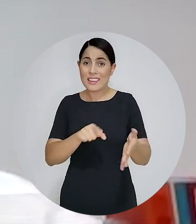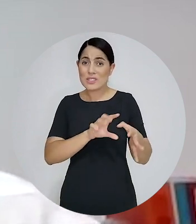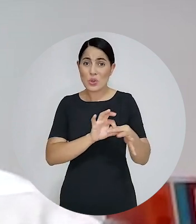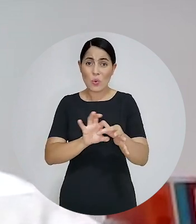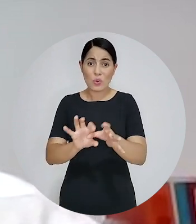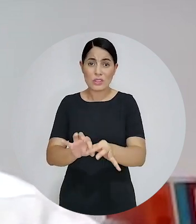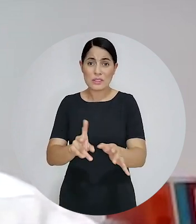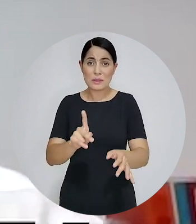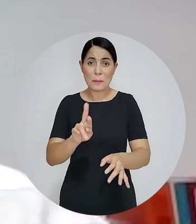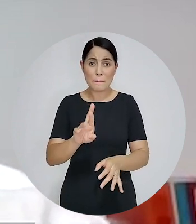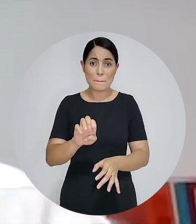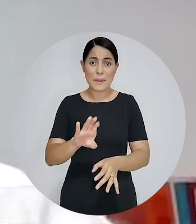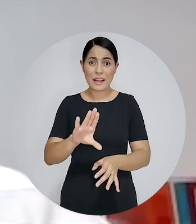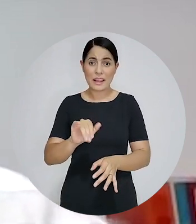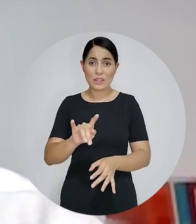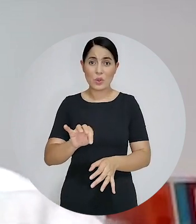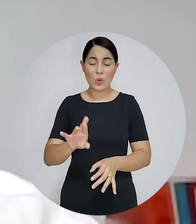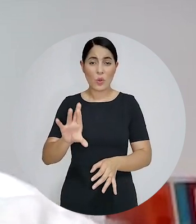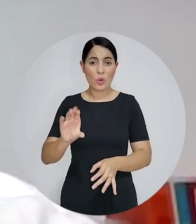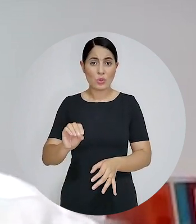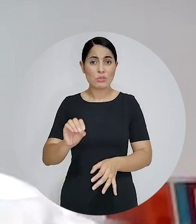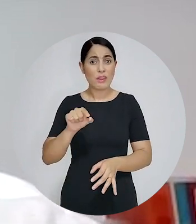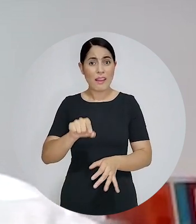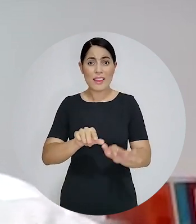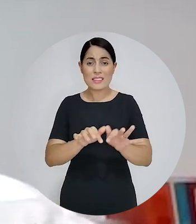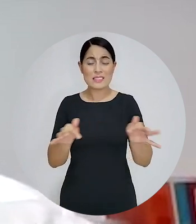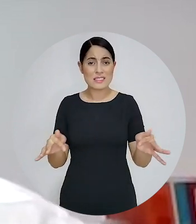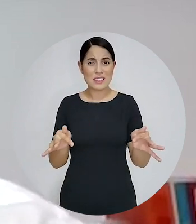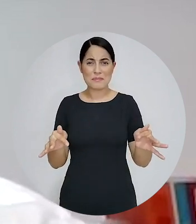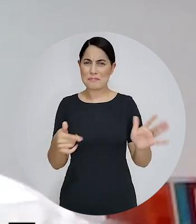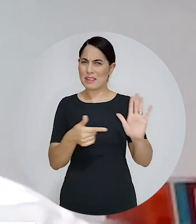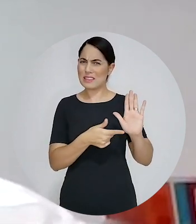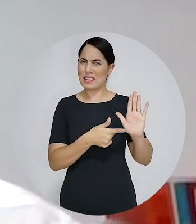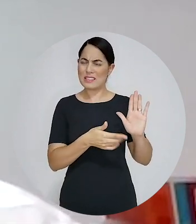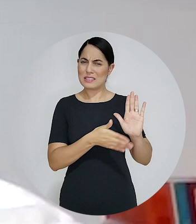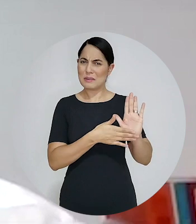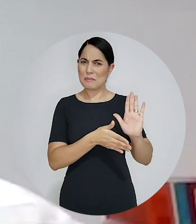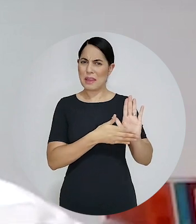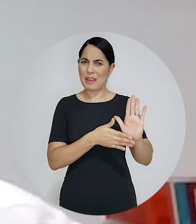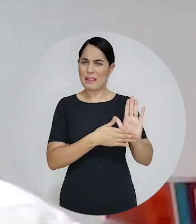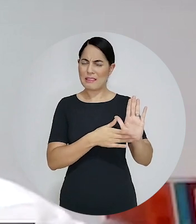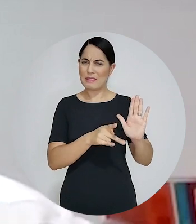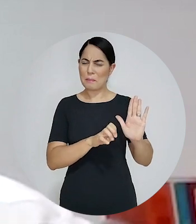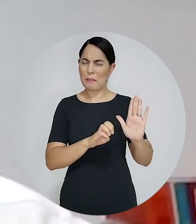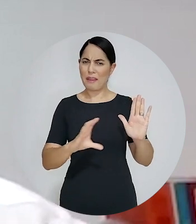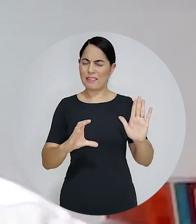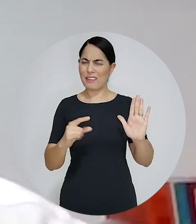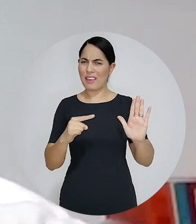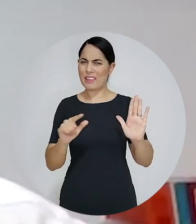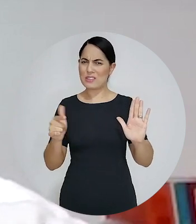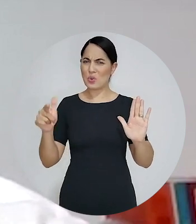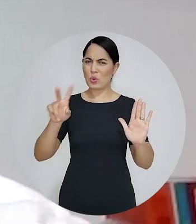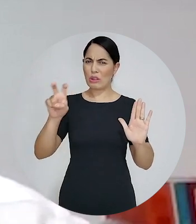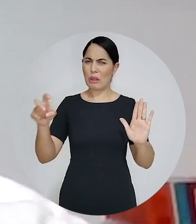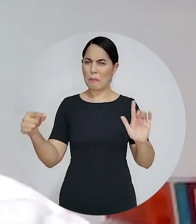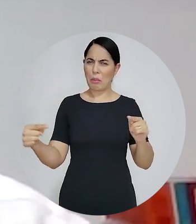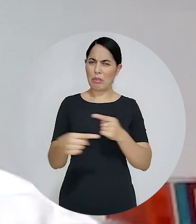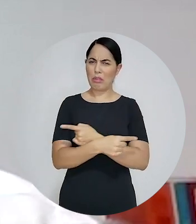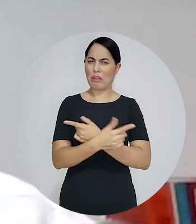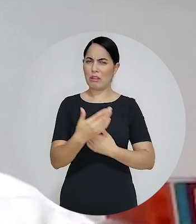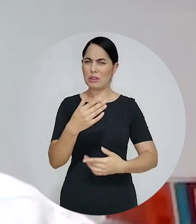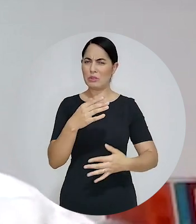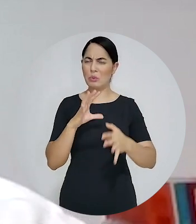questão é muito simples, né? Primeiro, que não deveria nem estar sendo discutida nessa PEC, é um assunto totalmente estranho ao objetivo da